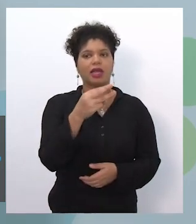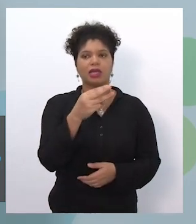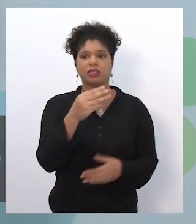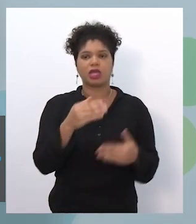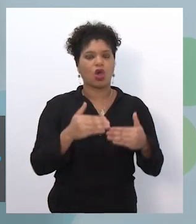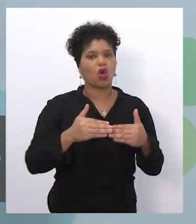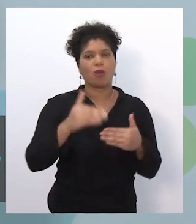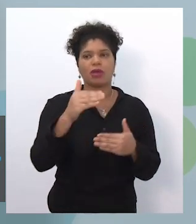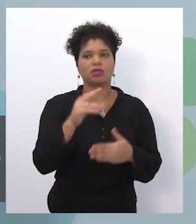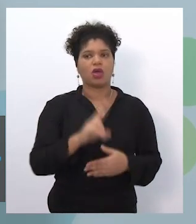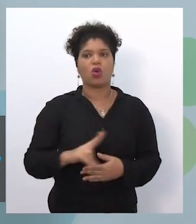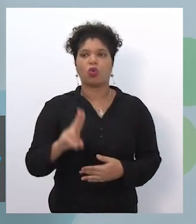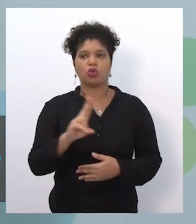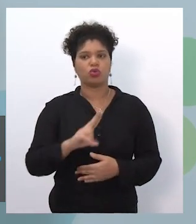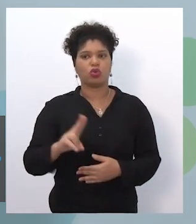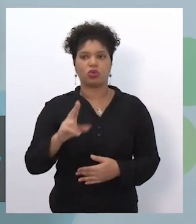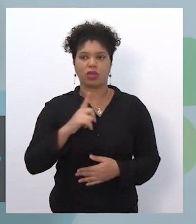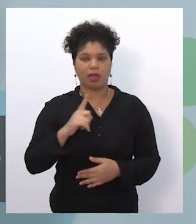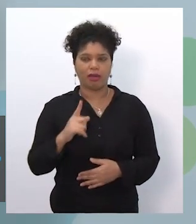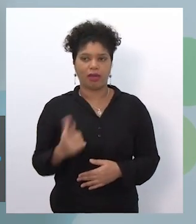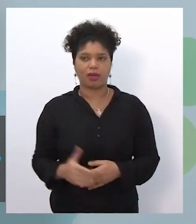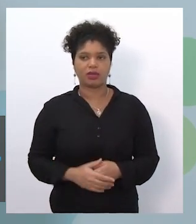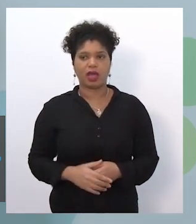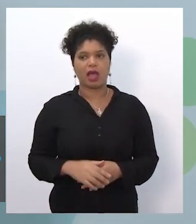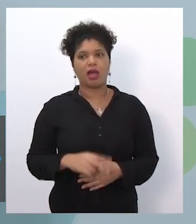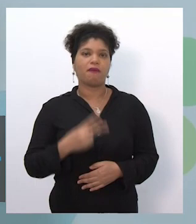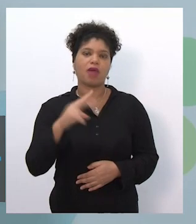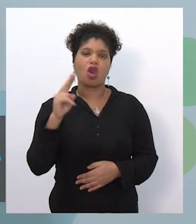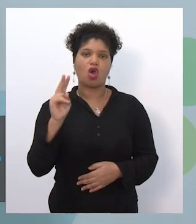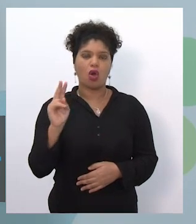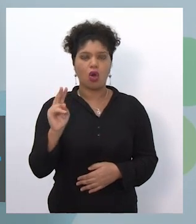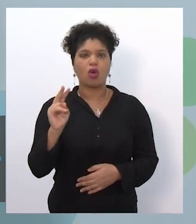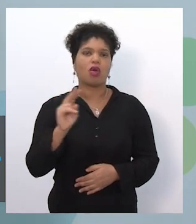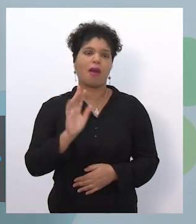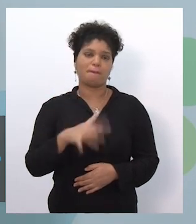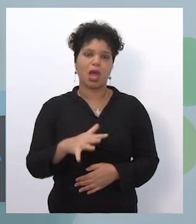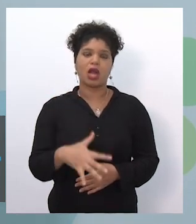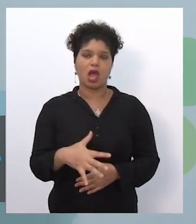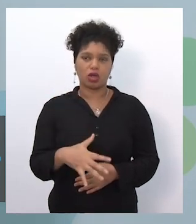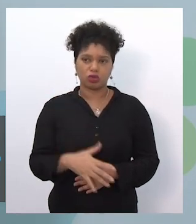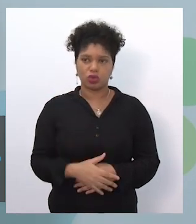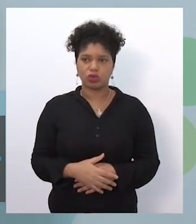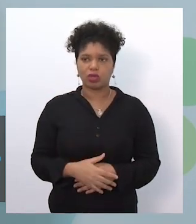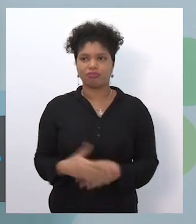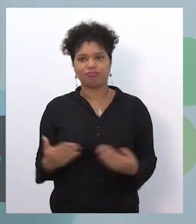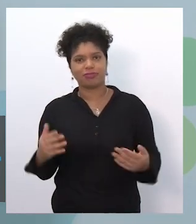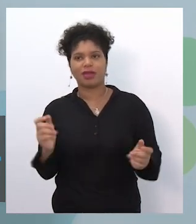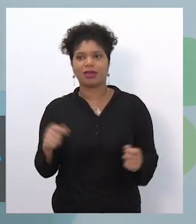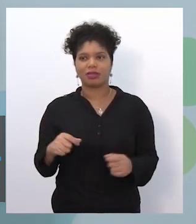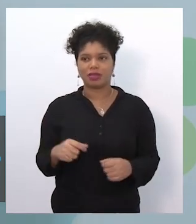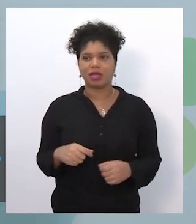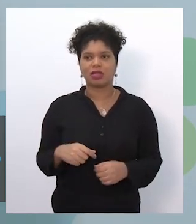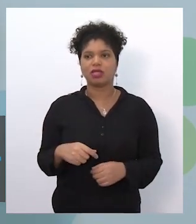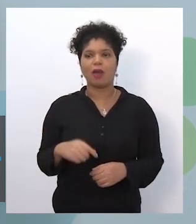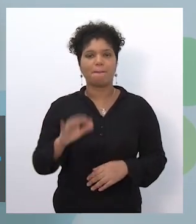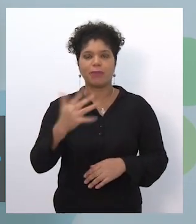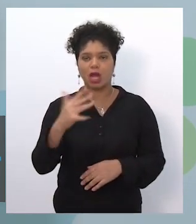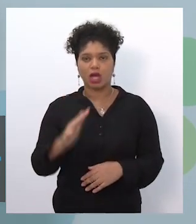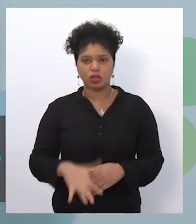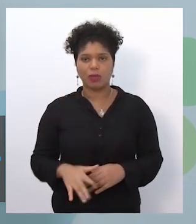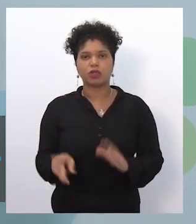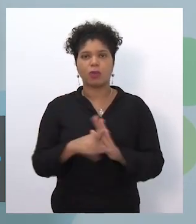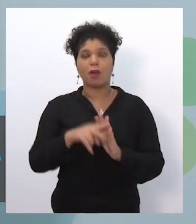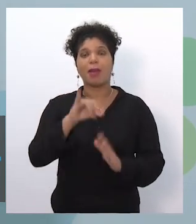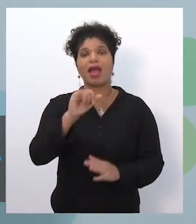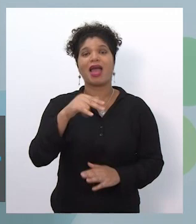ser um usuário, né? Então, é um valor que é um pouco mais barato, né? É a primeira, vamos falar assim, no ranking é o mais barato da linha